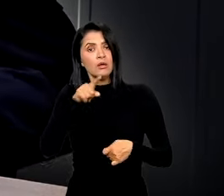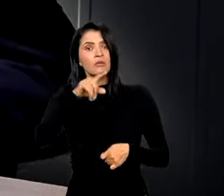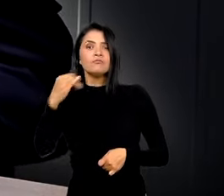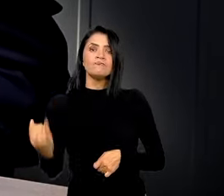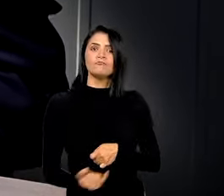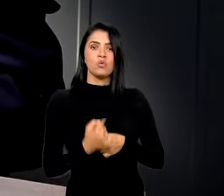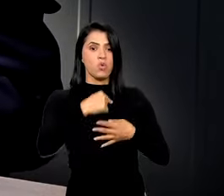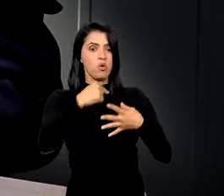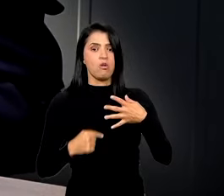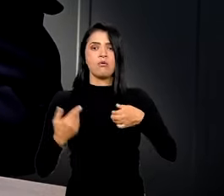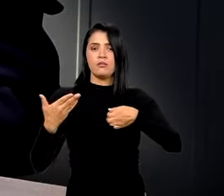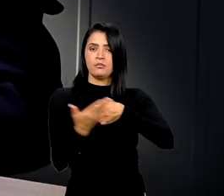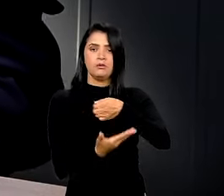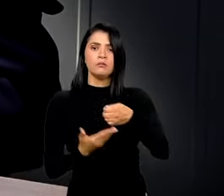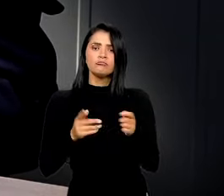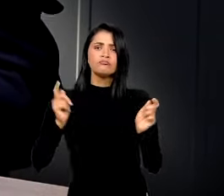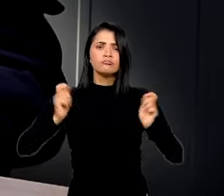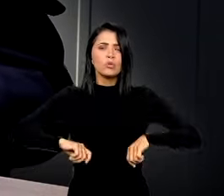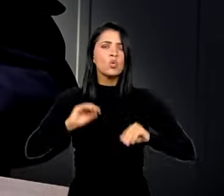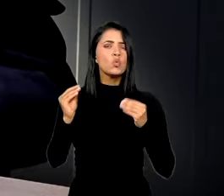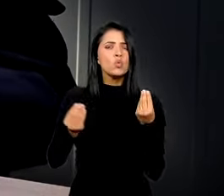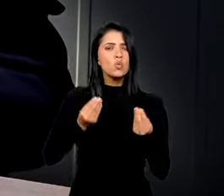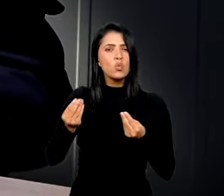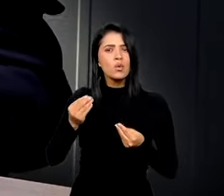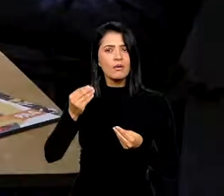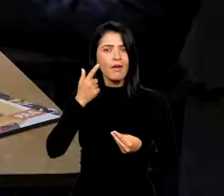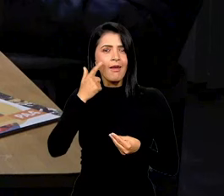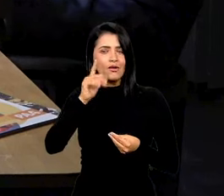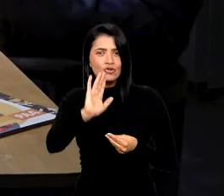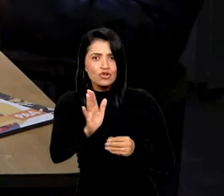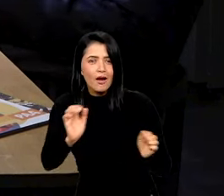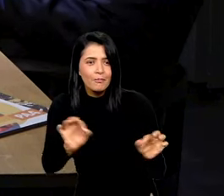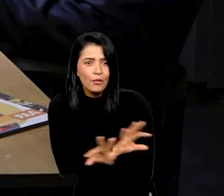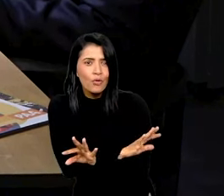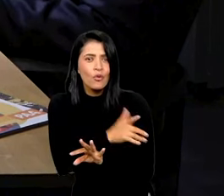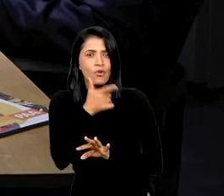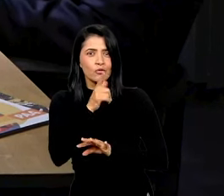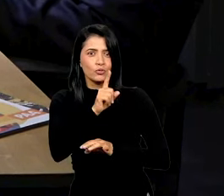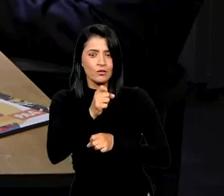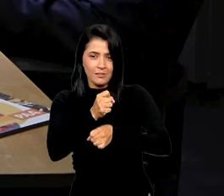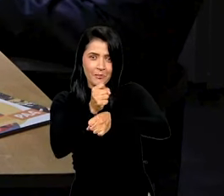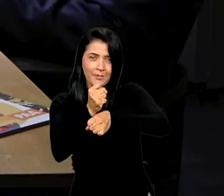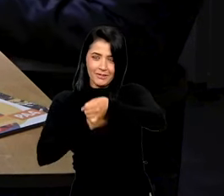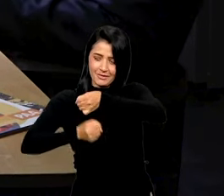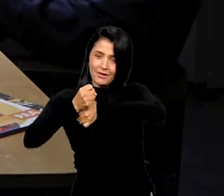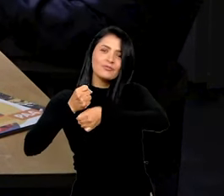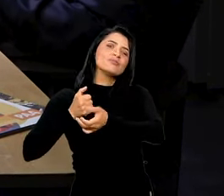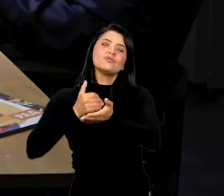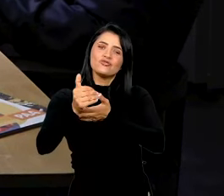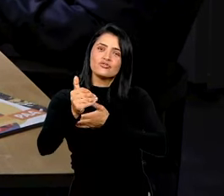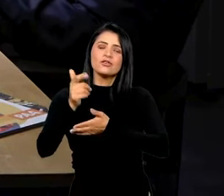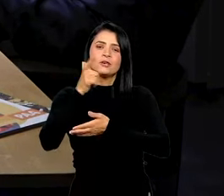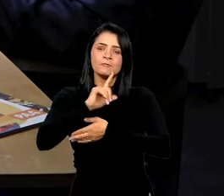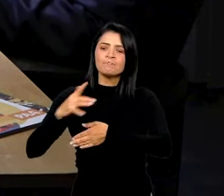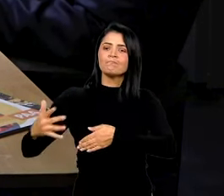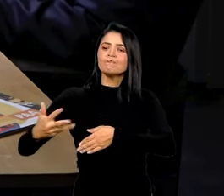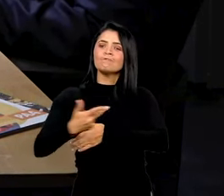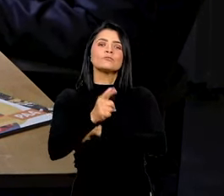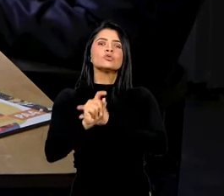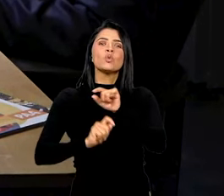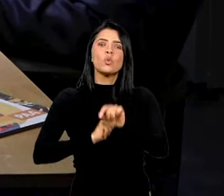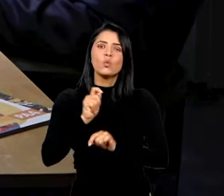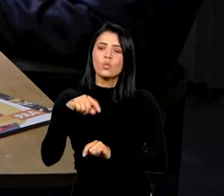isso permite, Érica, que a partir, e já está ocorrendo desde o ano passado também, a gente qualifique